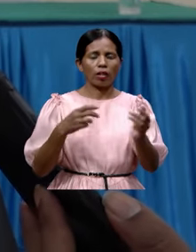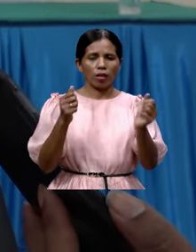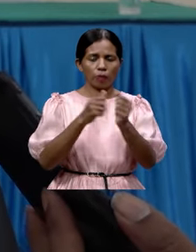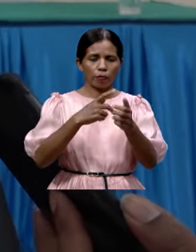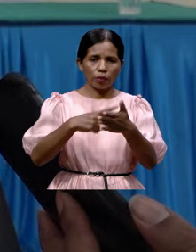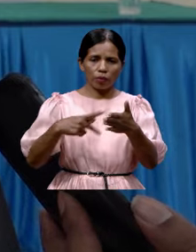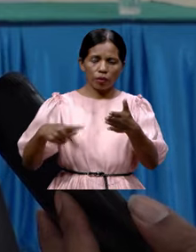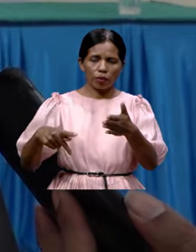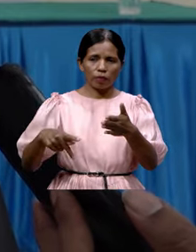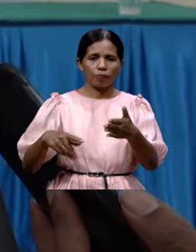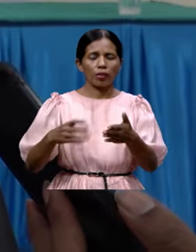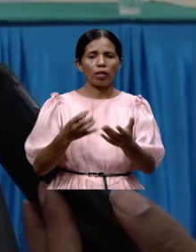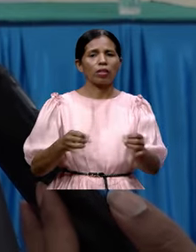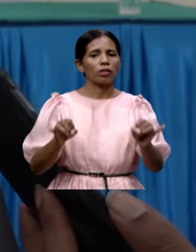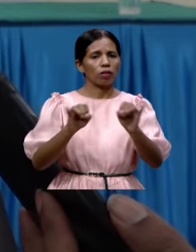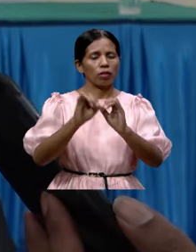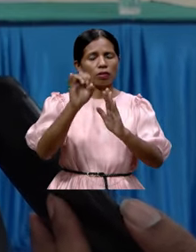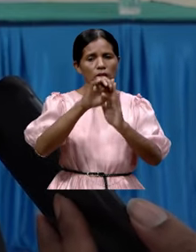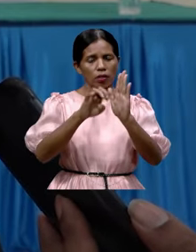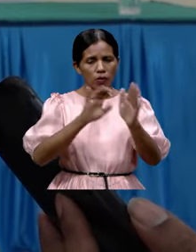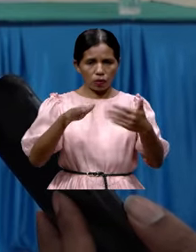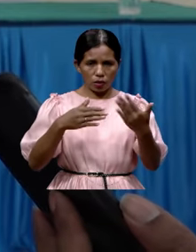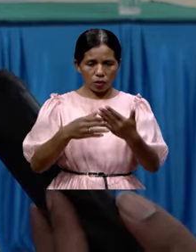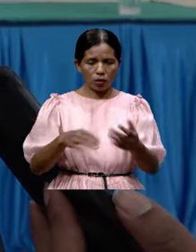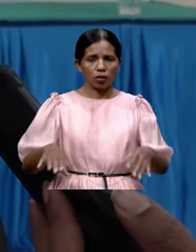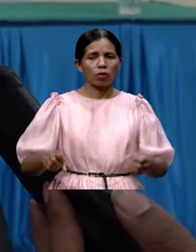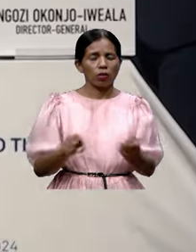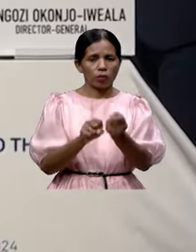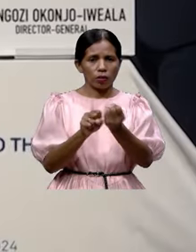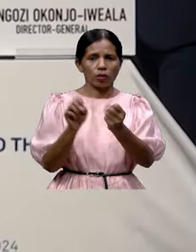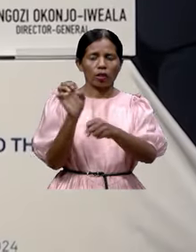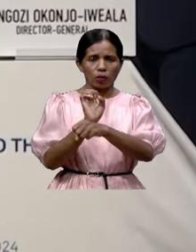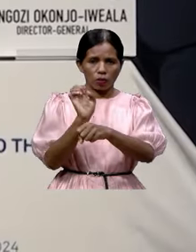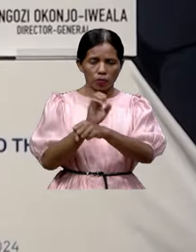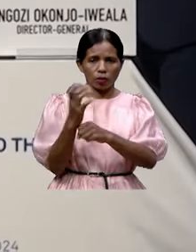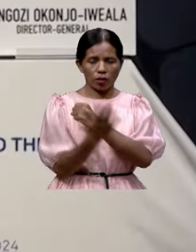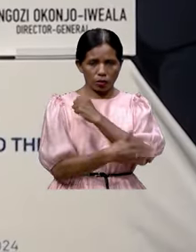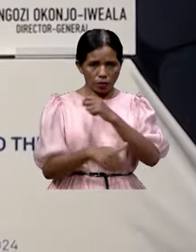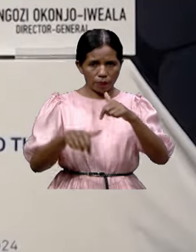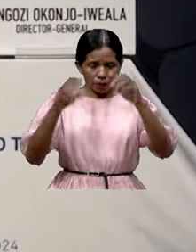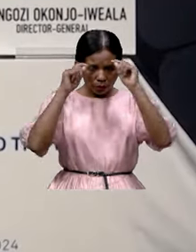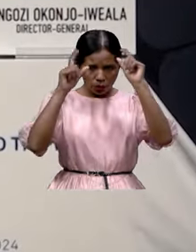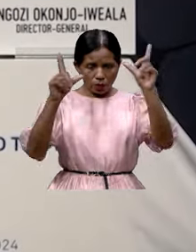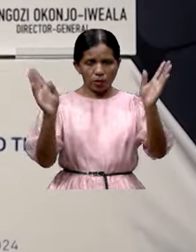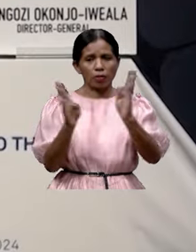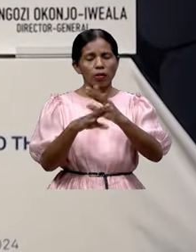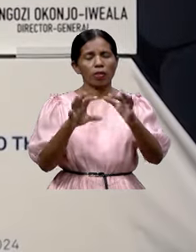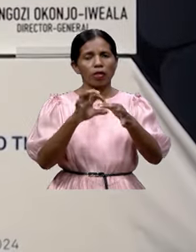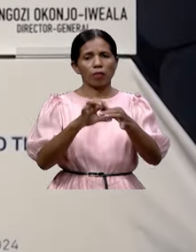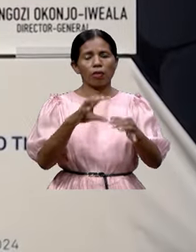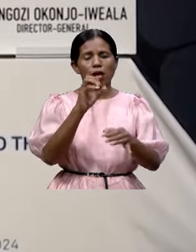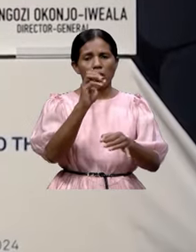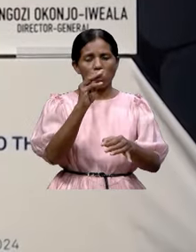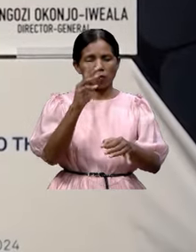governo, instituição Estado Tomac, a ter força economia relaran. Timor-Leste oficialmente sai membro OMK e aloram o Ronur Resinen flu